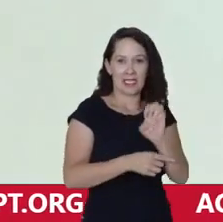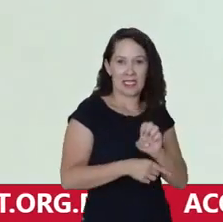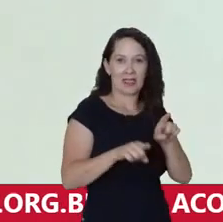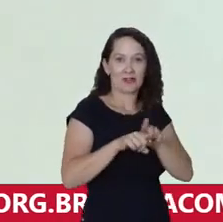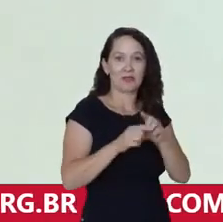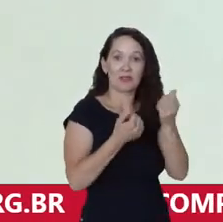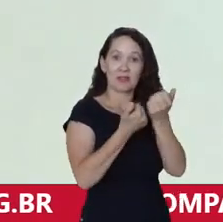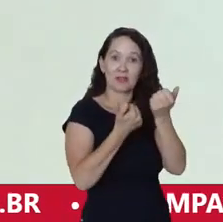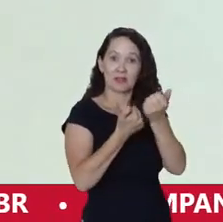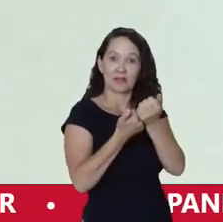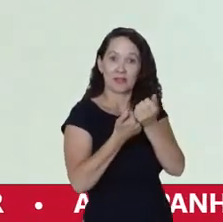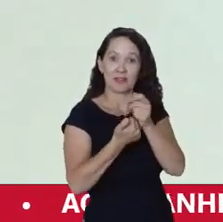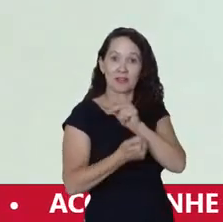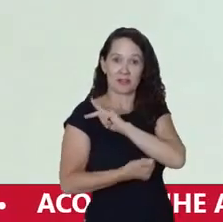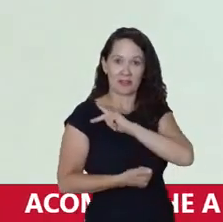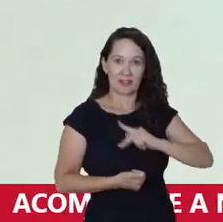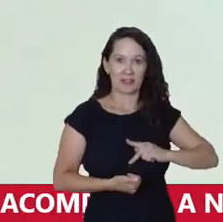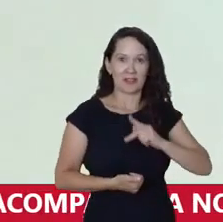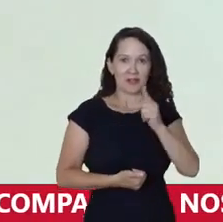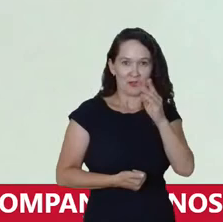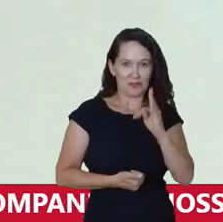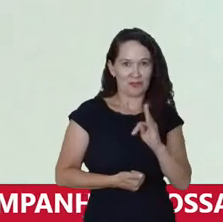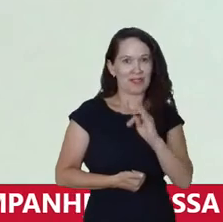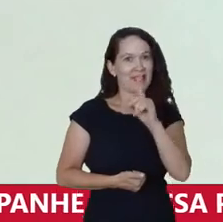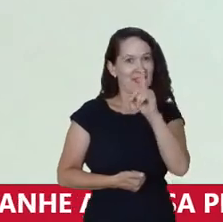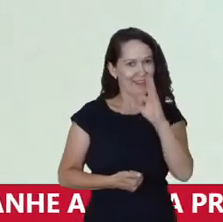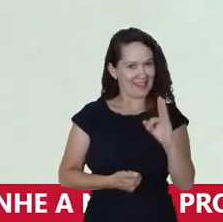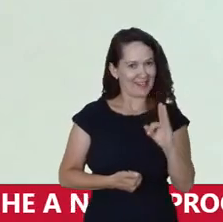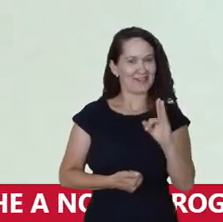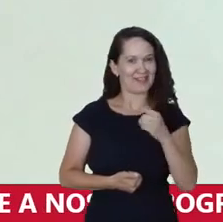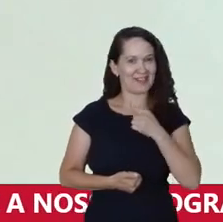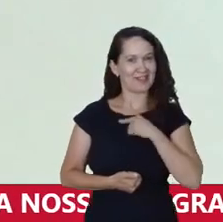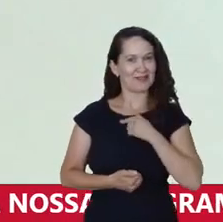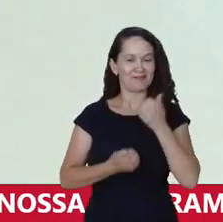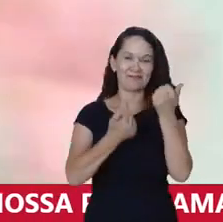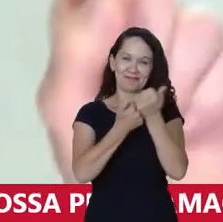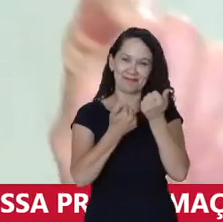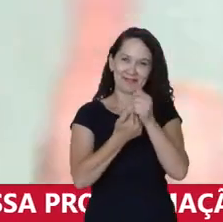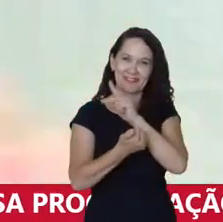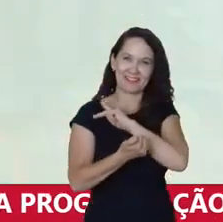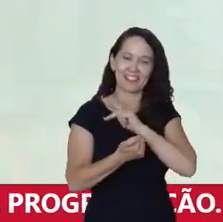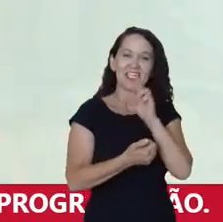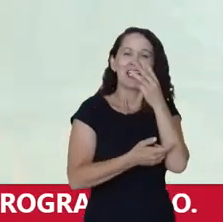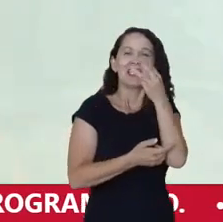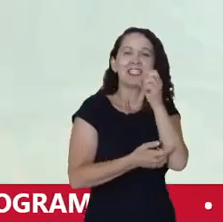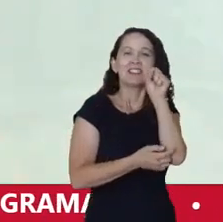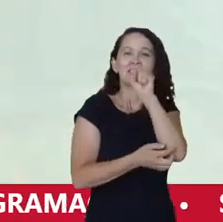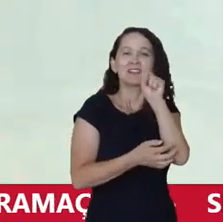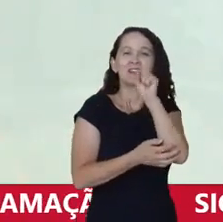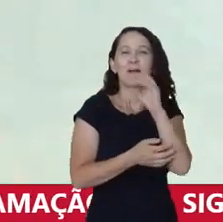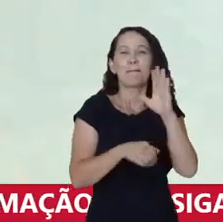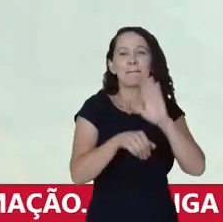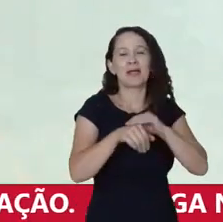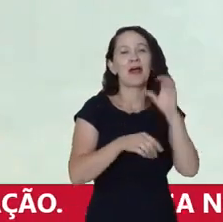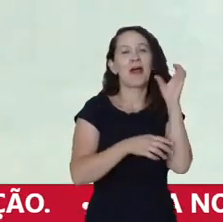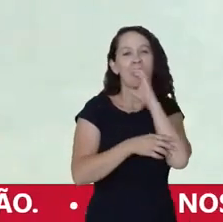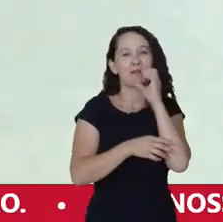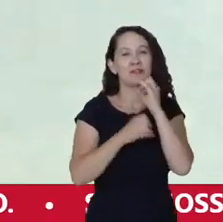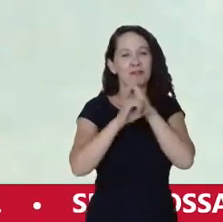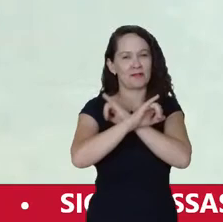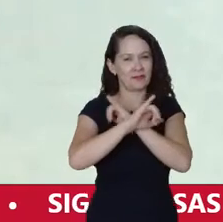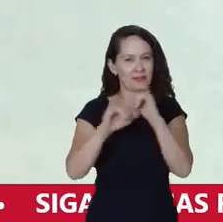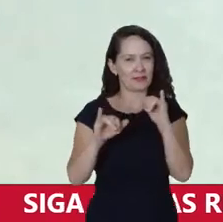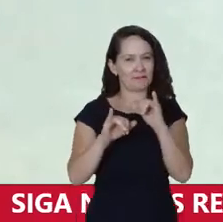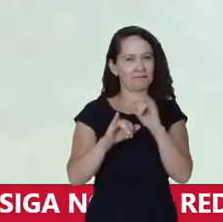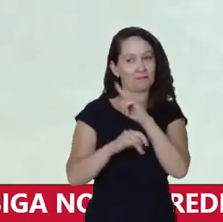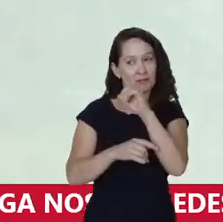também vice-presidenta do PTDF. Então é uma honra estar aqui com vocês. E eu queria só 30 segundinhos a mais só para falar o seguinte, que é como